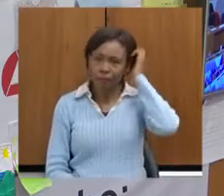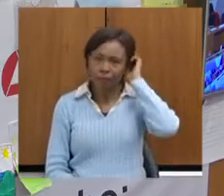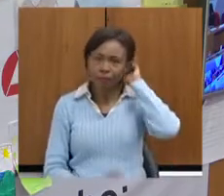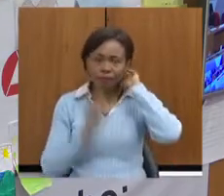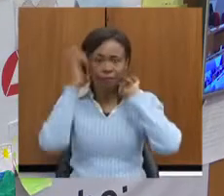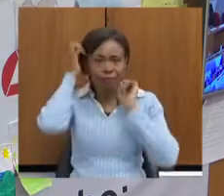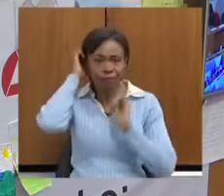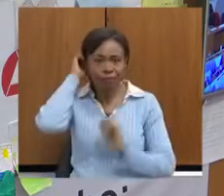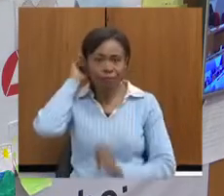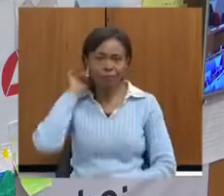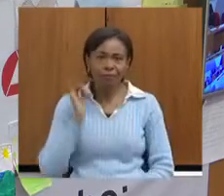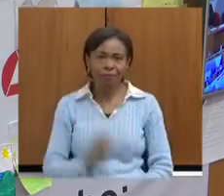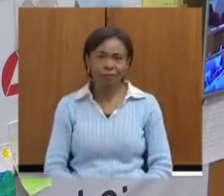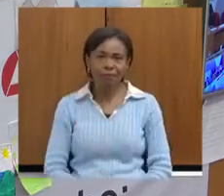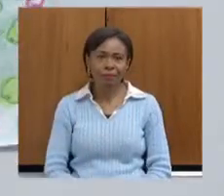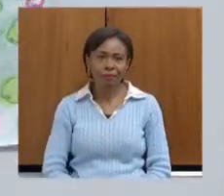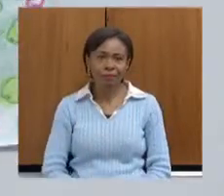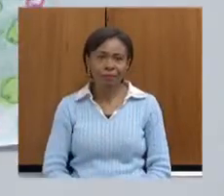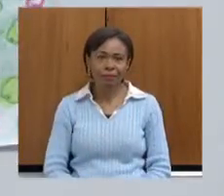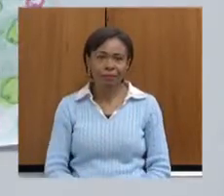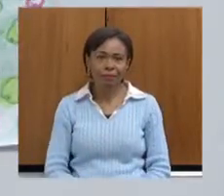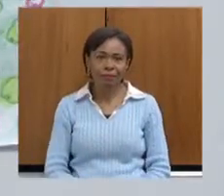E aí